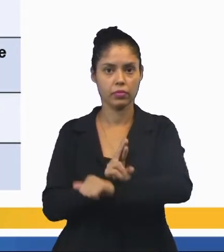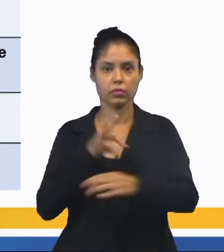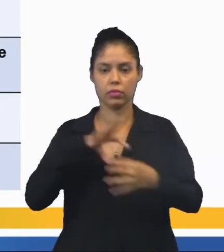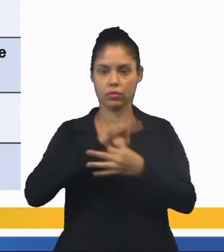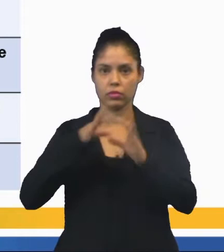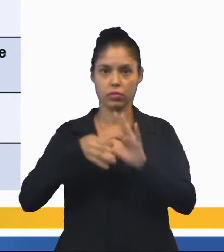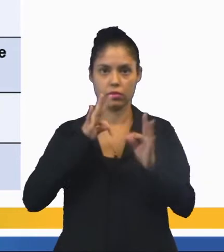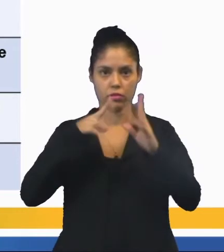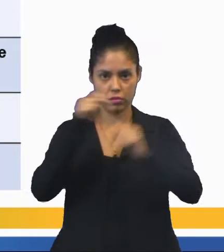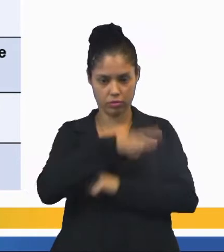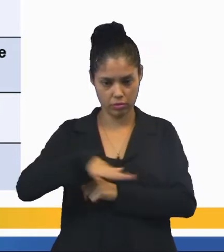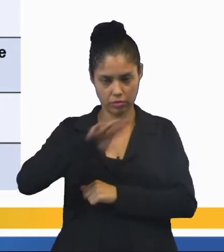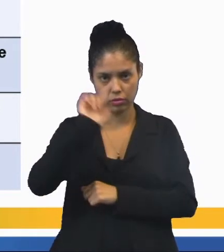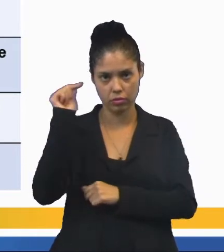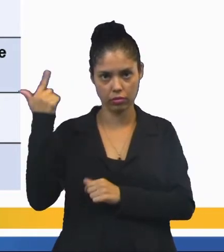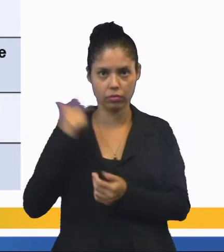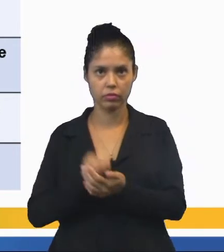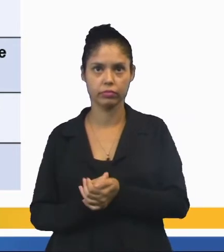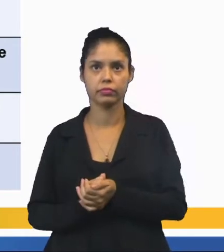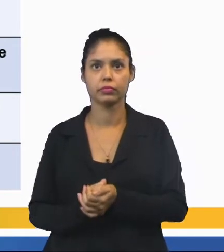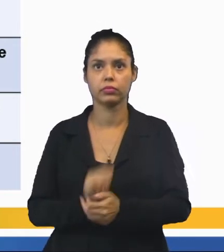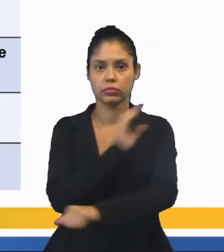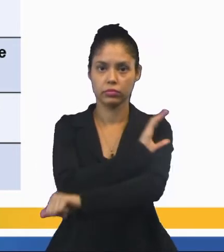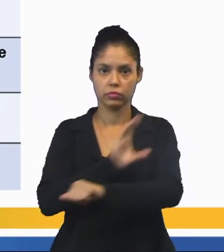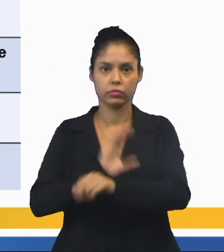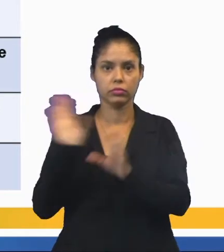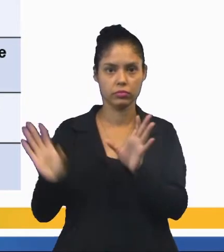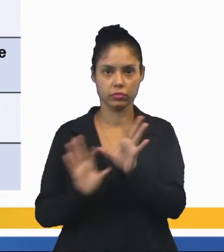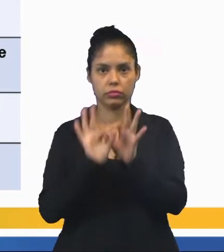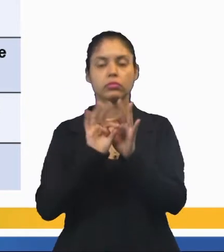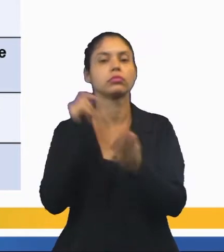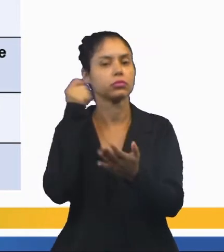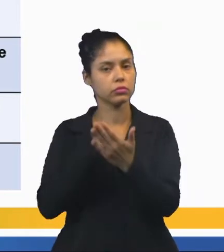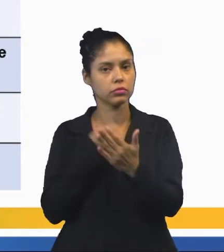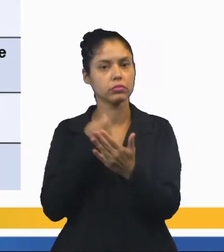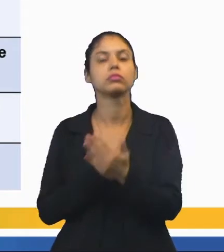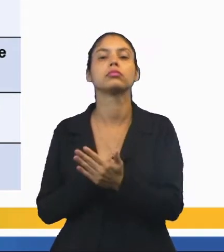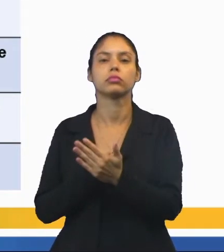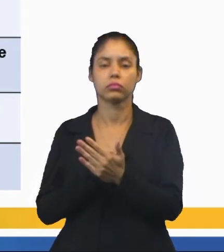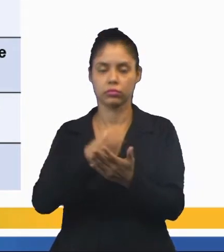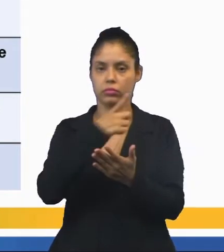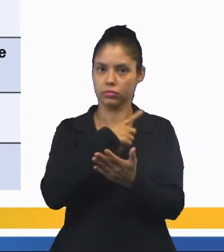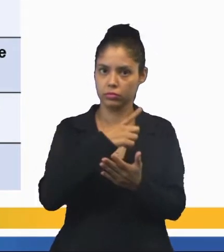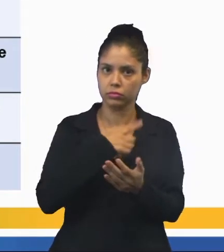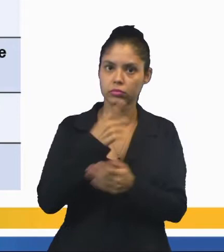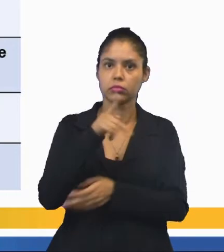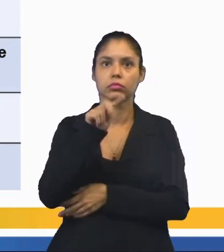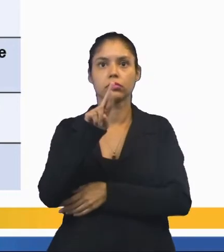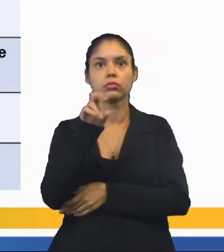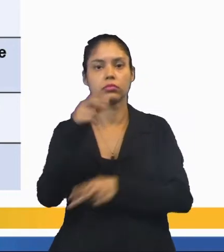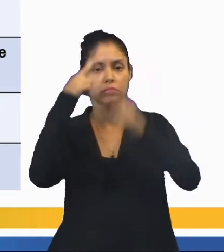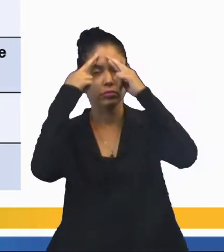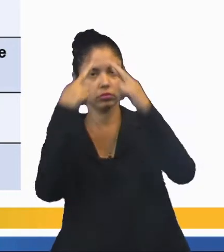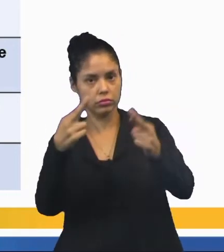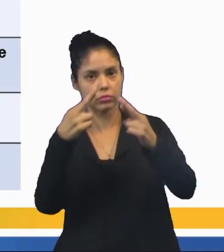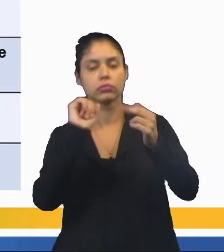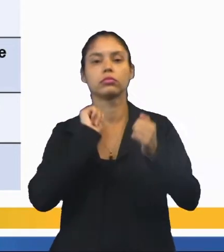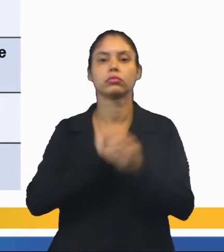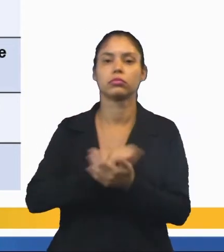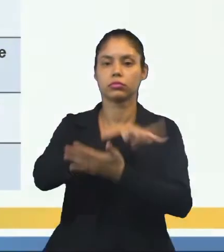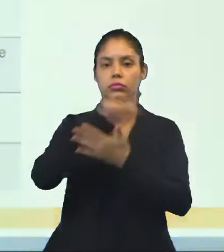contexto das outras, né? E a cultura secular empreende esforço de respeito à pluralidade e